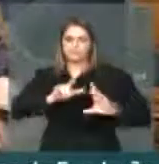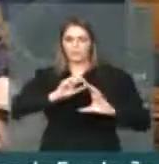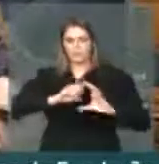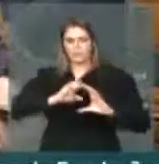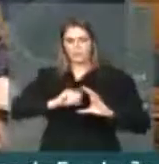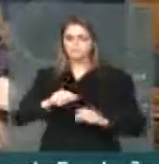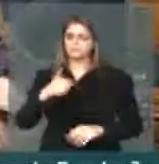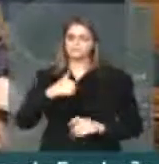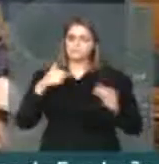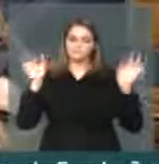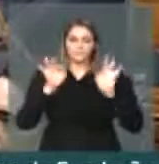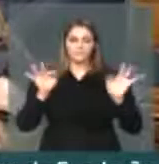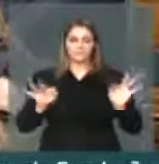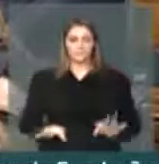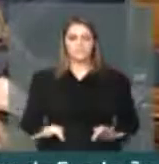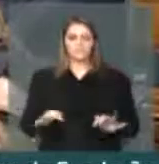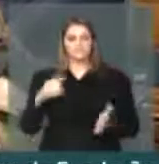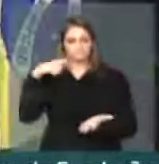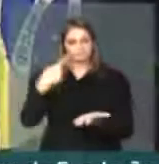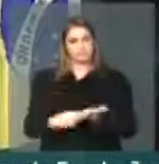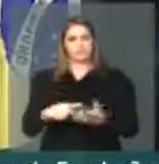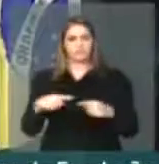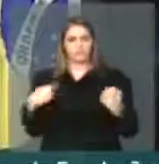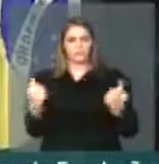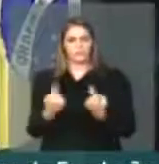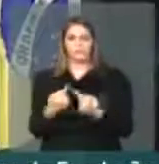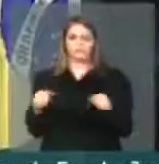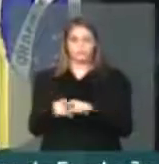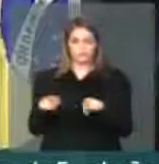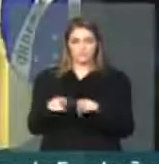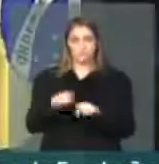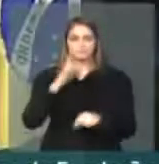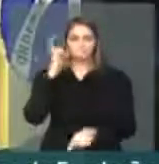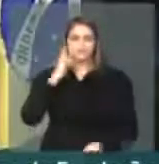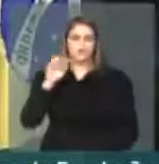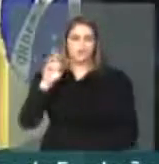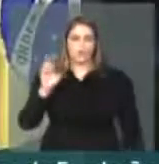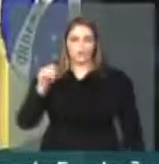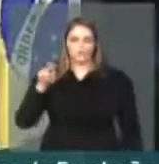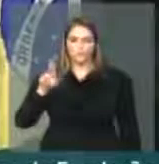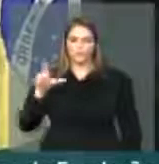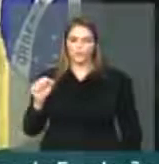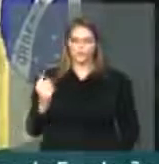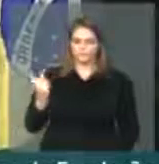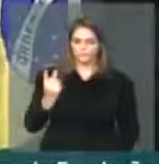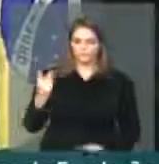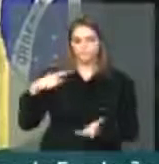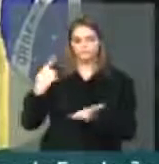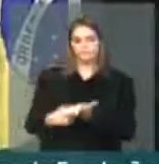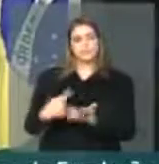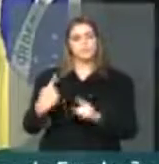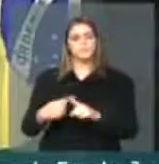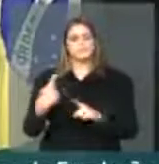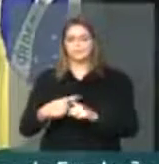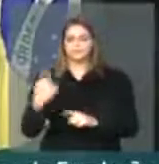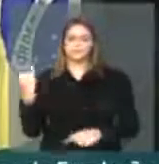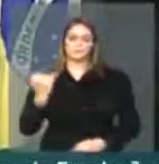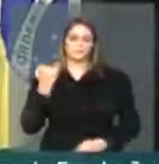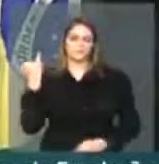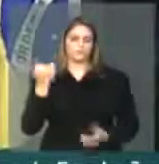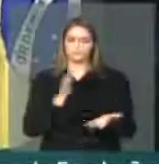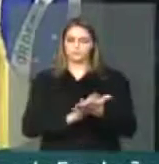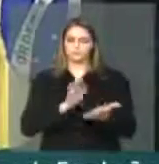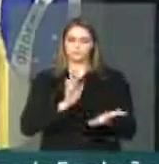ao lado do nobre deputado Rômulo Gouveia, porque ela valoriza o que temos de melhor e faz justiça a